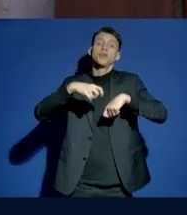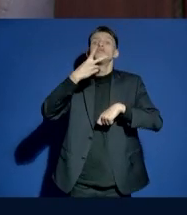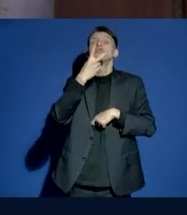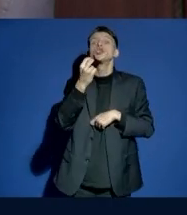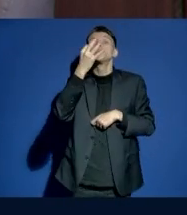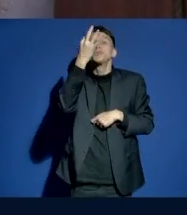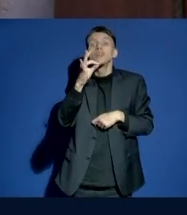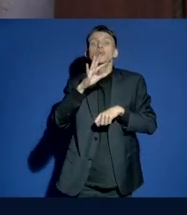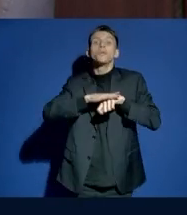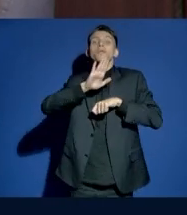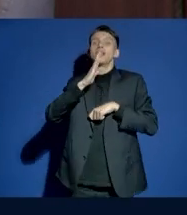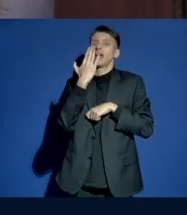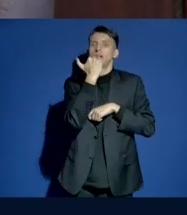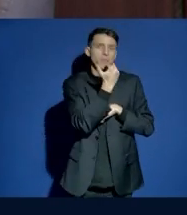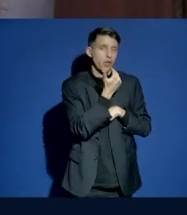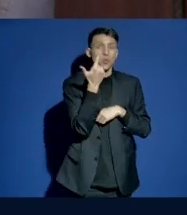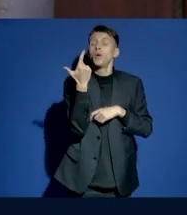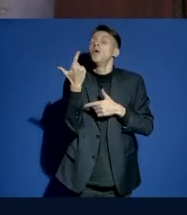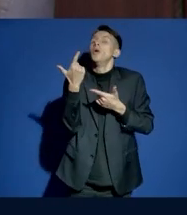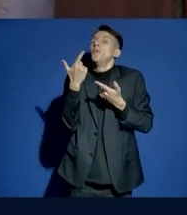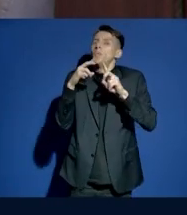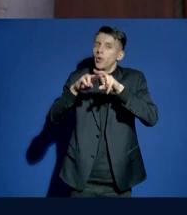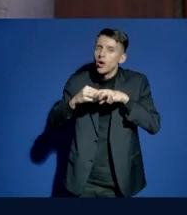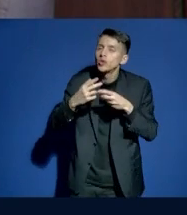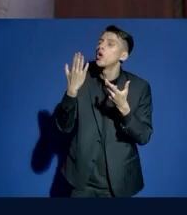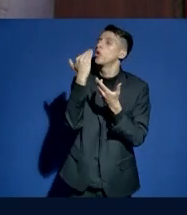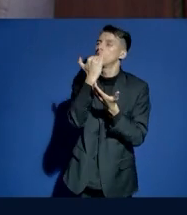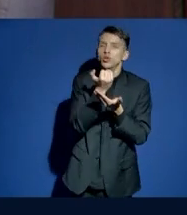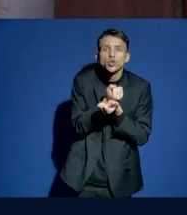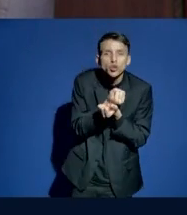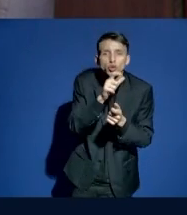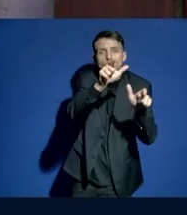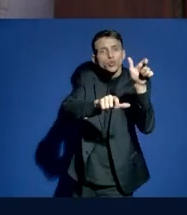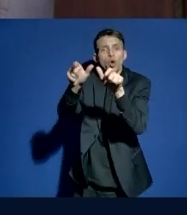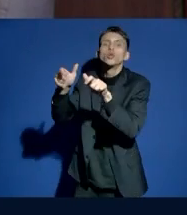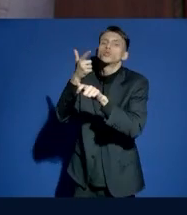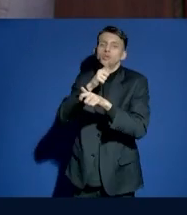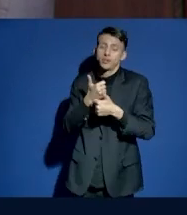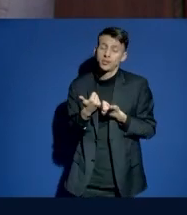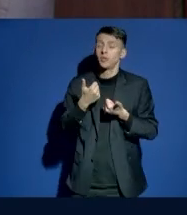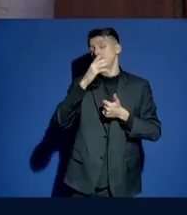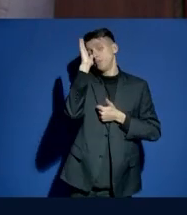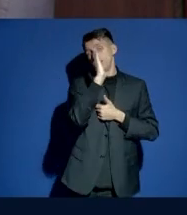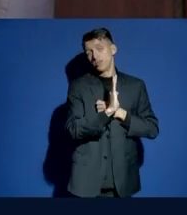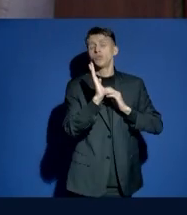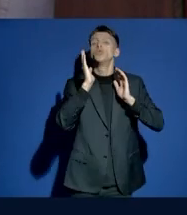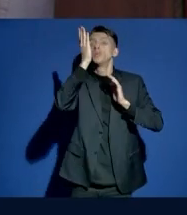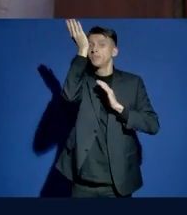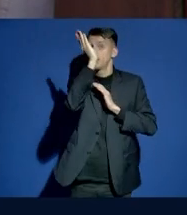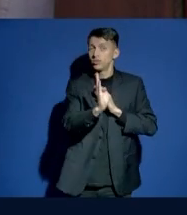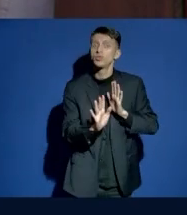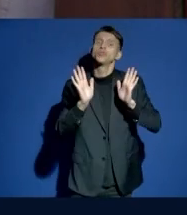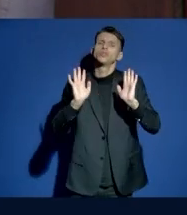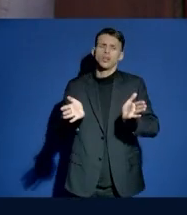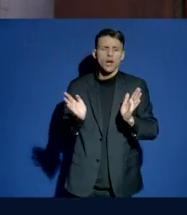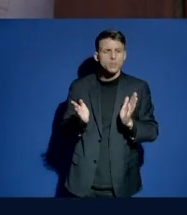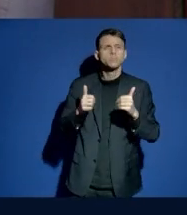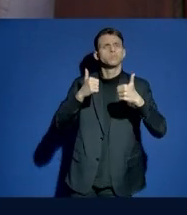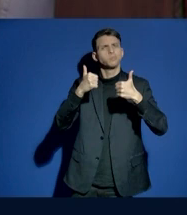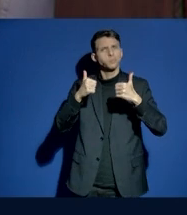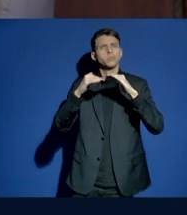a mais de alimento para não tem segurança alimentar no mundo o Brasil super bem colocado tecnologia